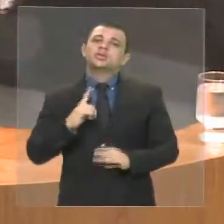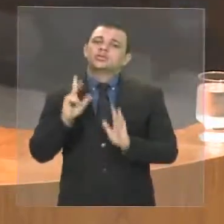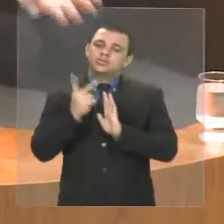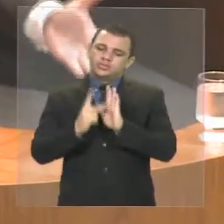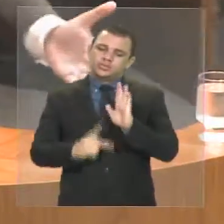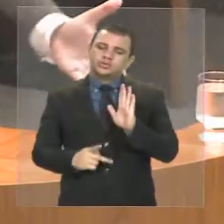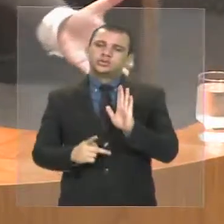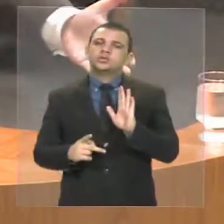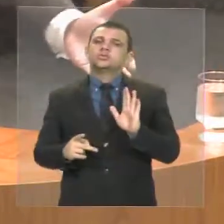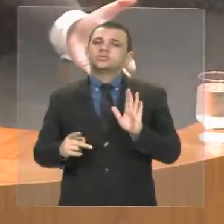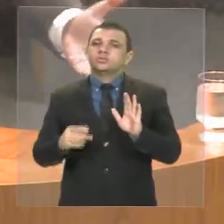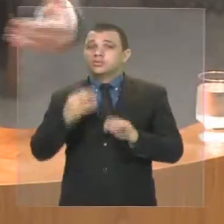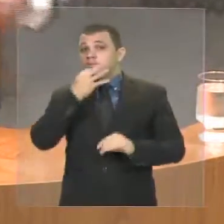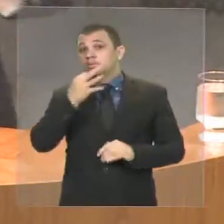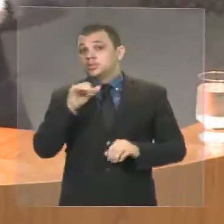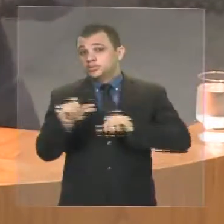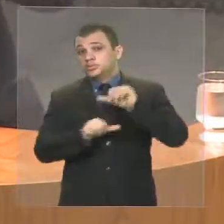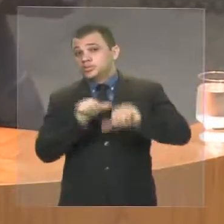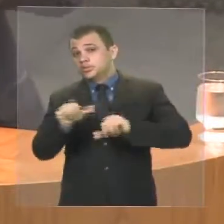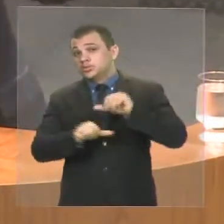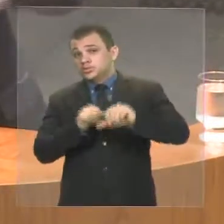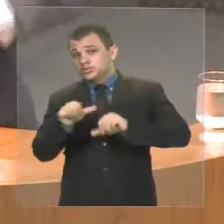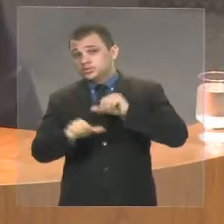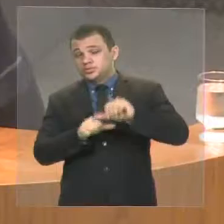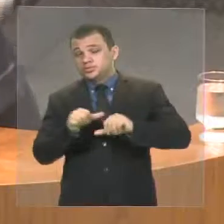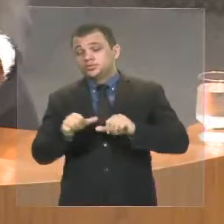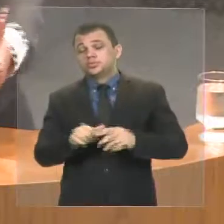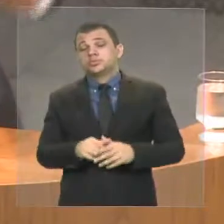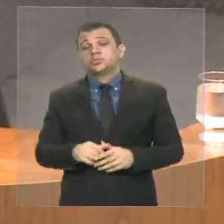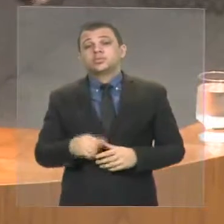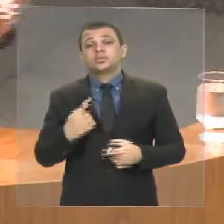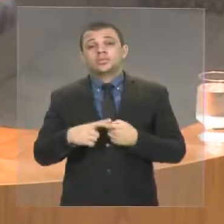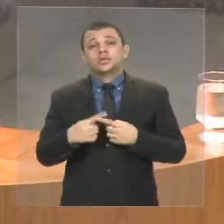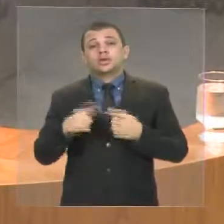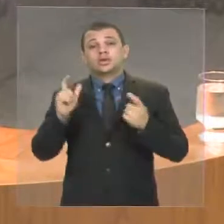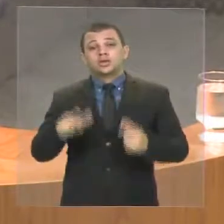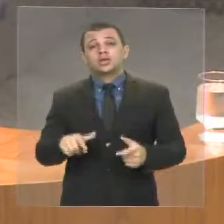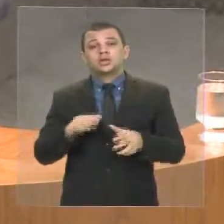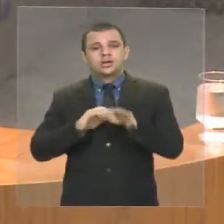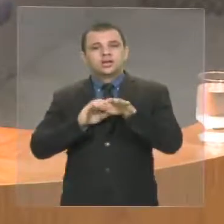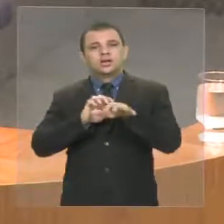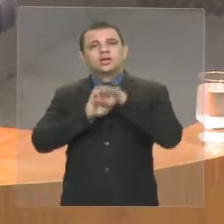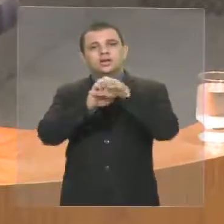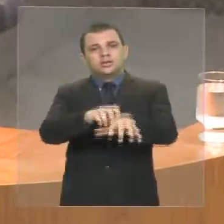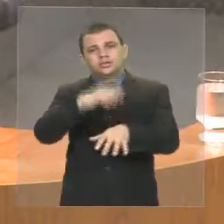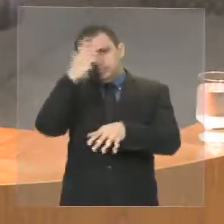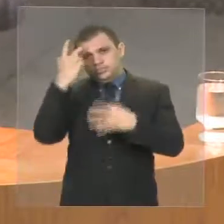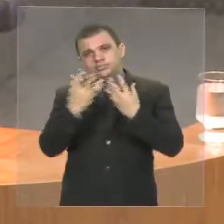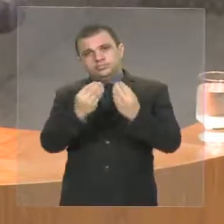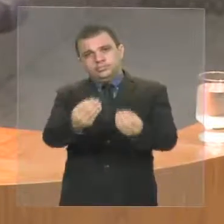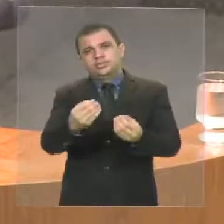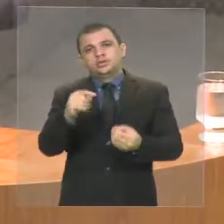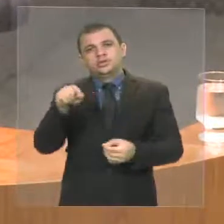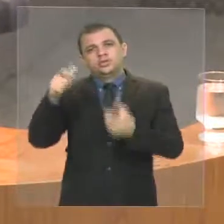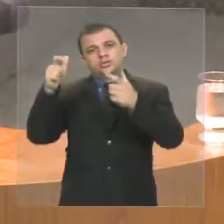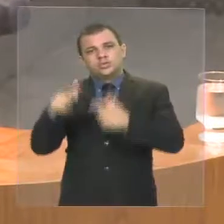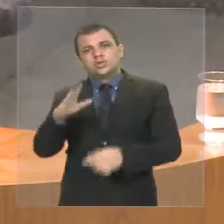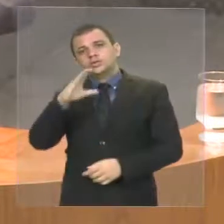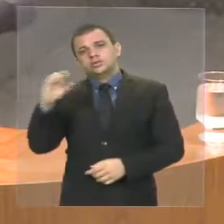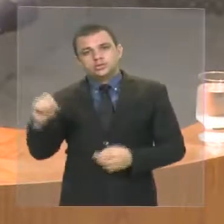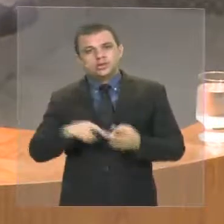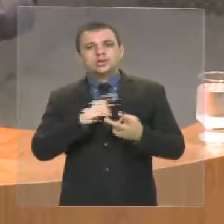que eu acho que está sendo alterado, que era o transporte de massa que atingia Cidade Operária, Maiobão, Vila